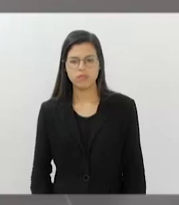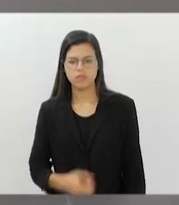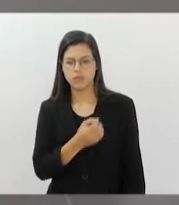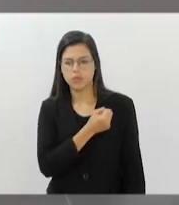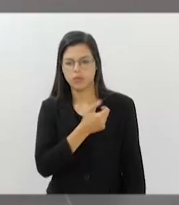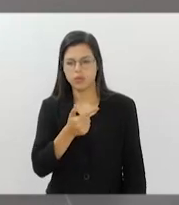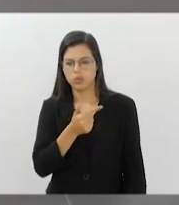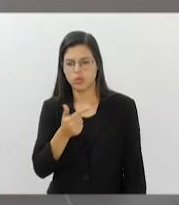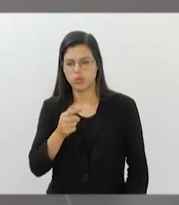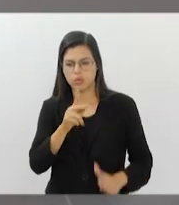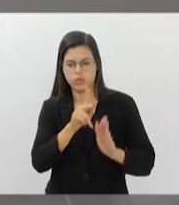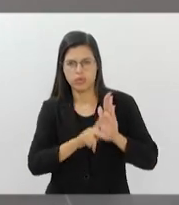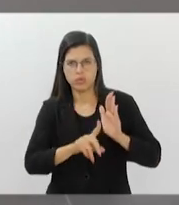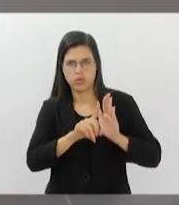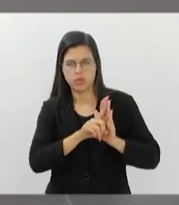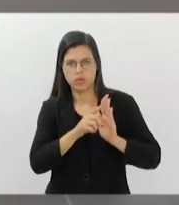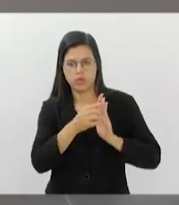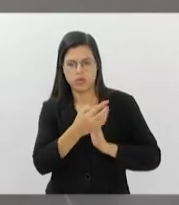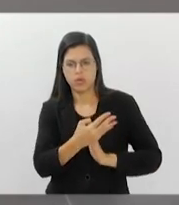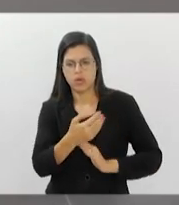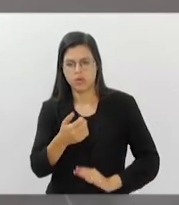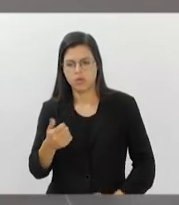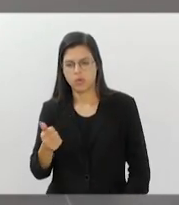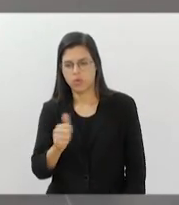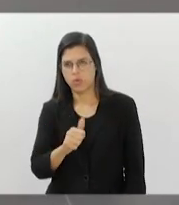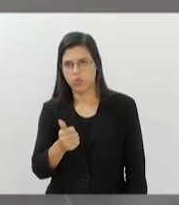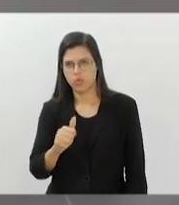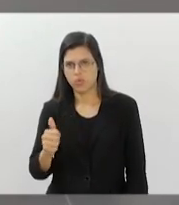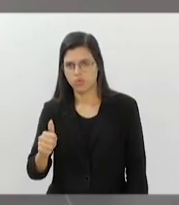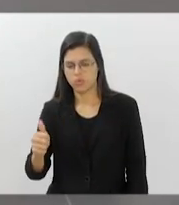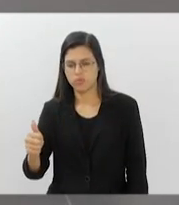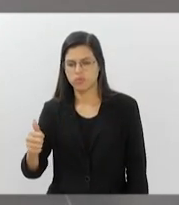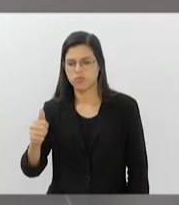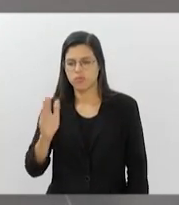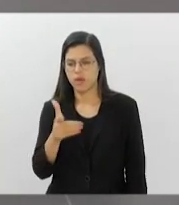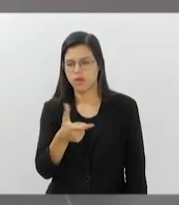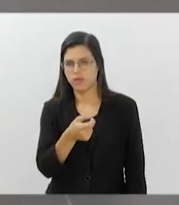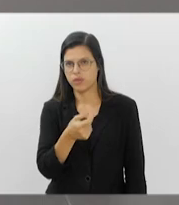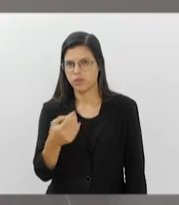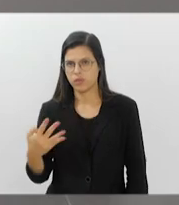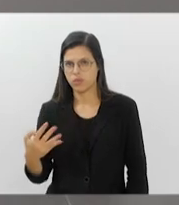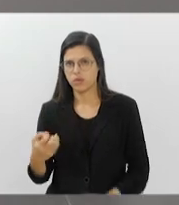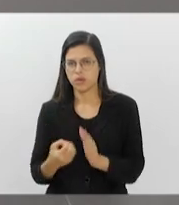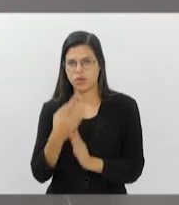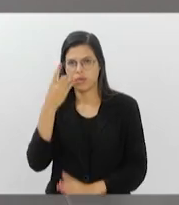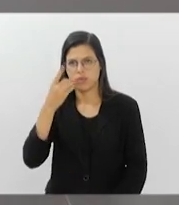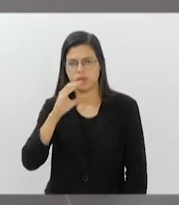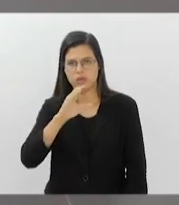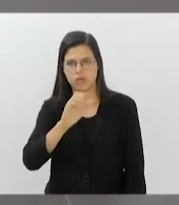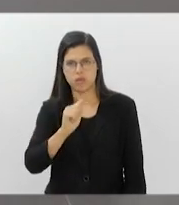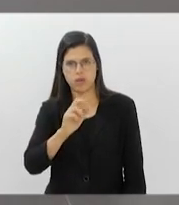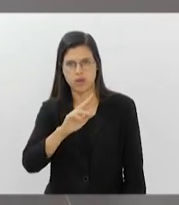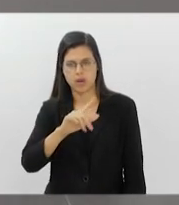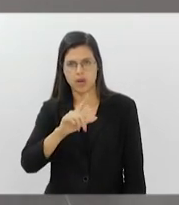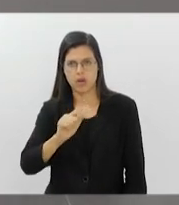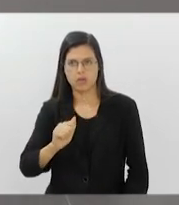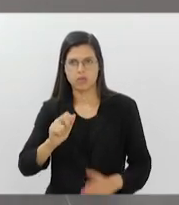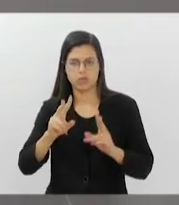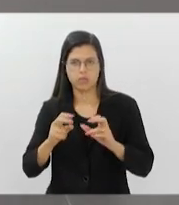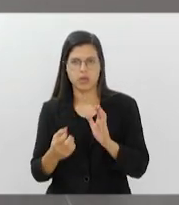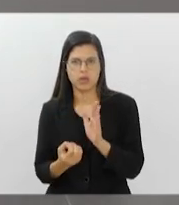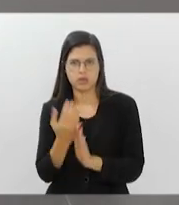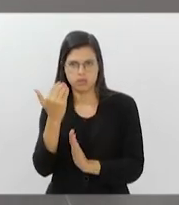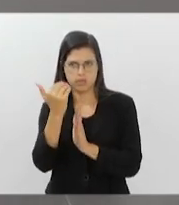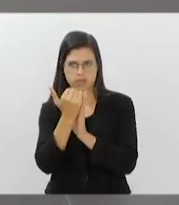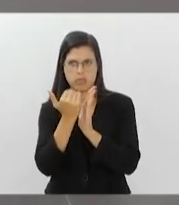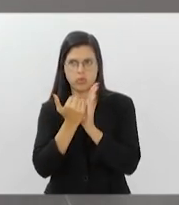22 da pauta. Projeto de lei 4.111, de 24, de autoria da deputada Carla Machado, que dispõe sobre a criação do